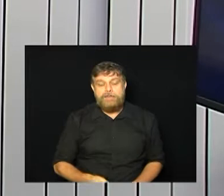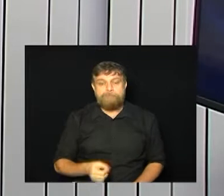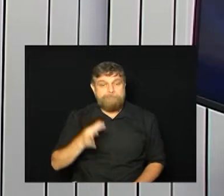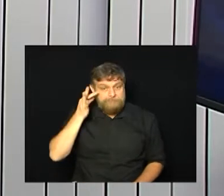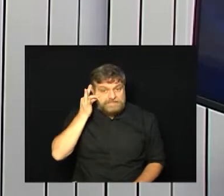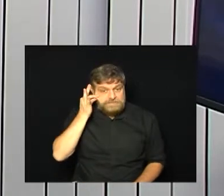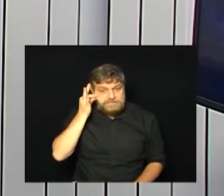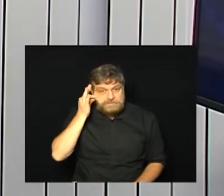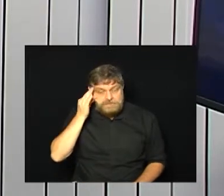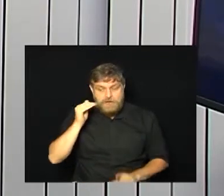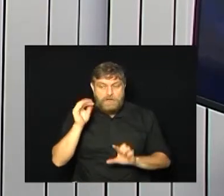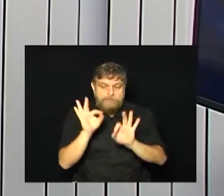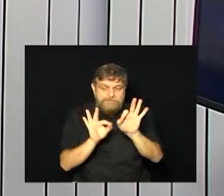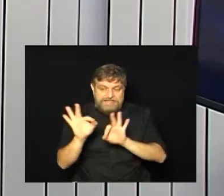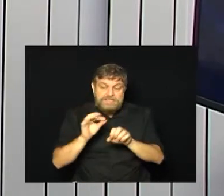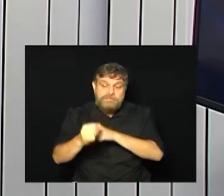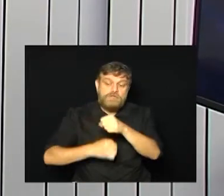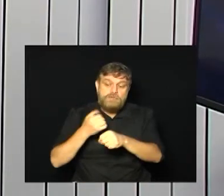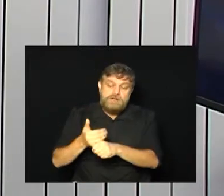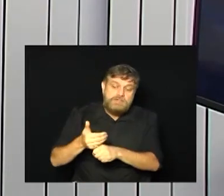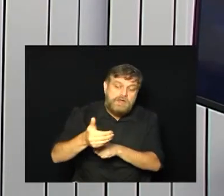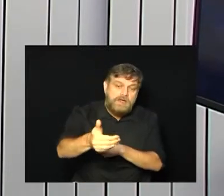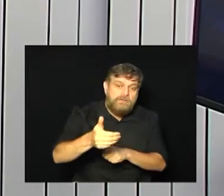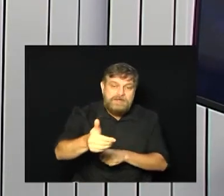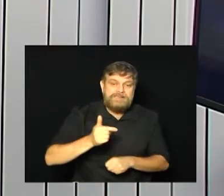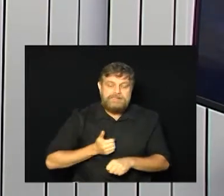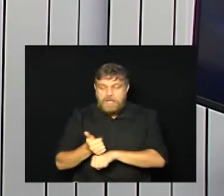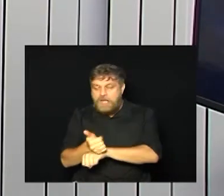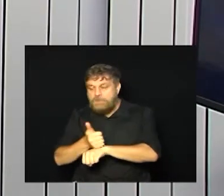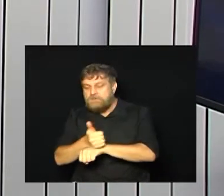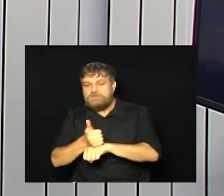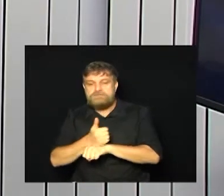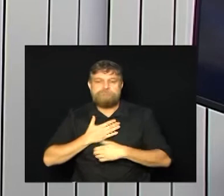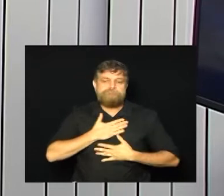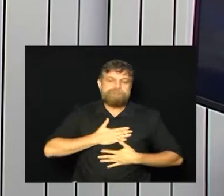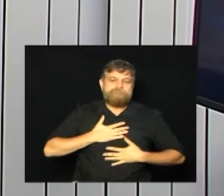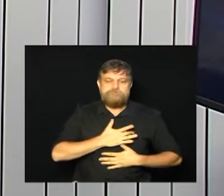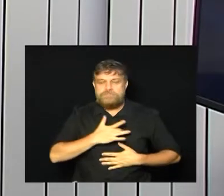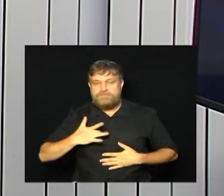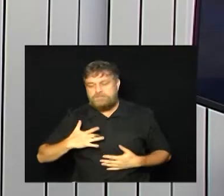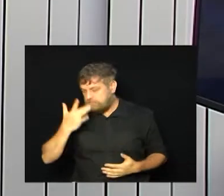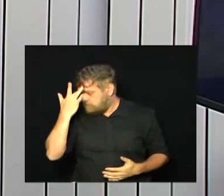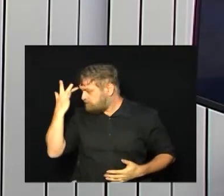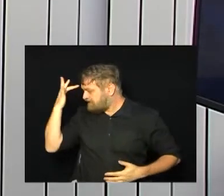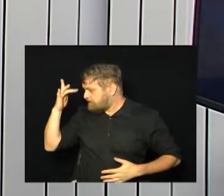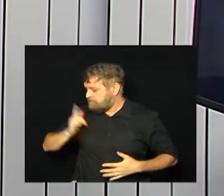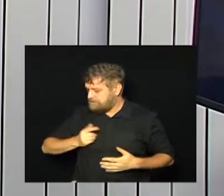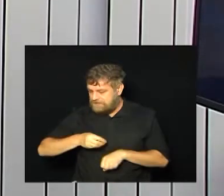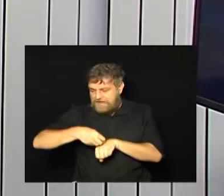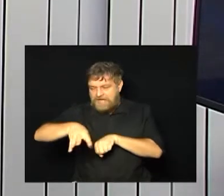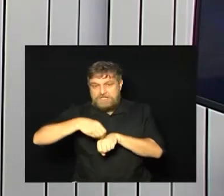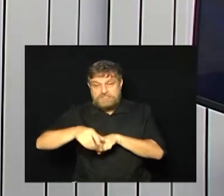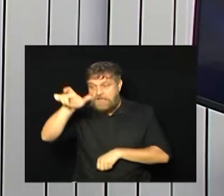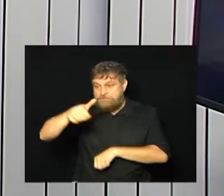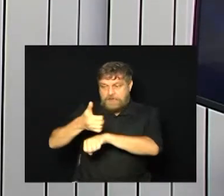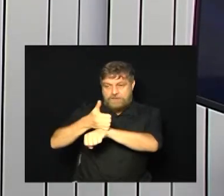vivo. Planejamento para 2022, viu? Carreira, bem-estar, saúde mental. Tem dicas de uma